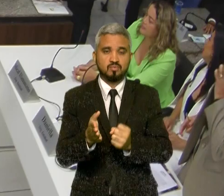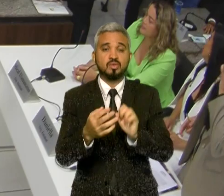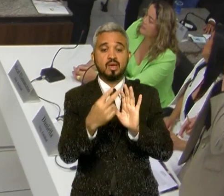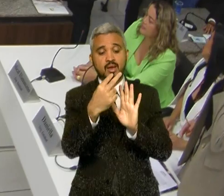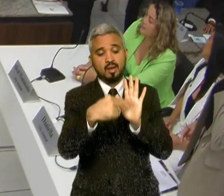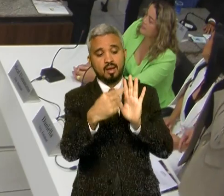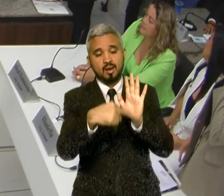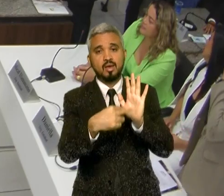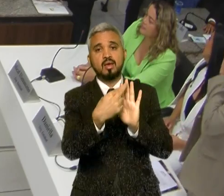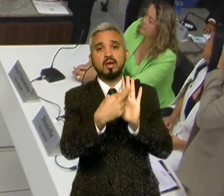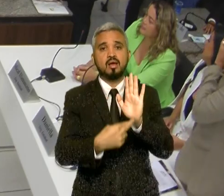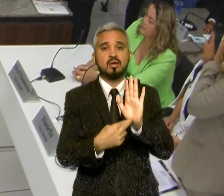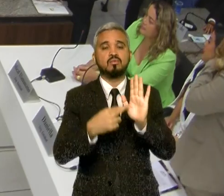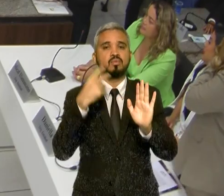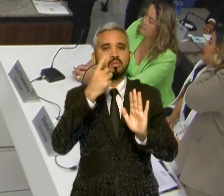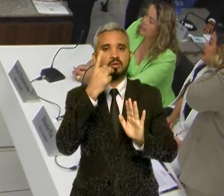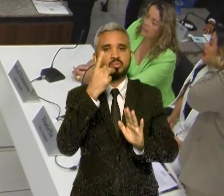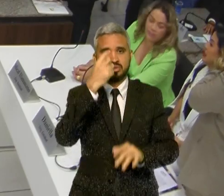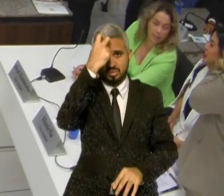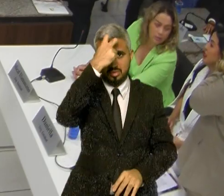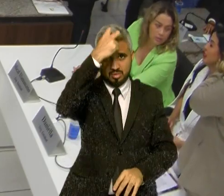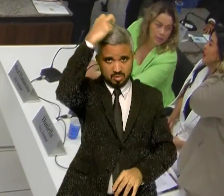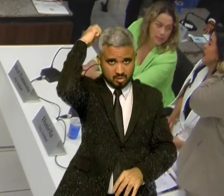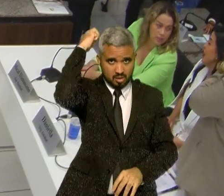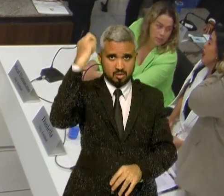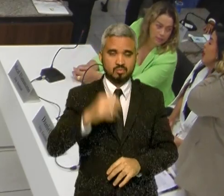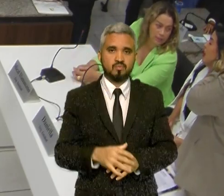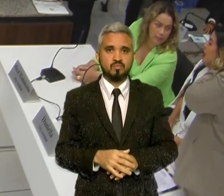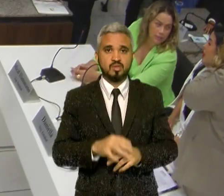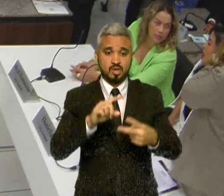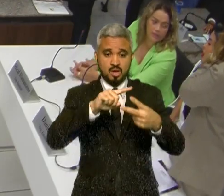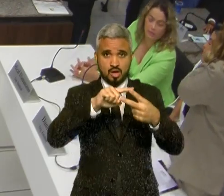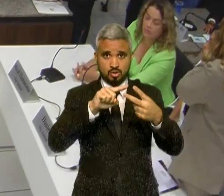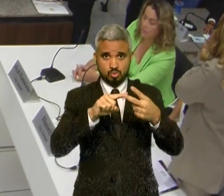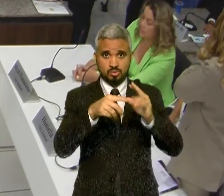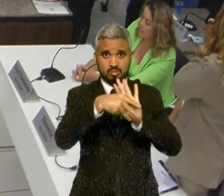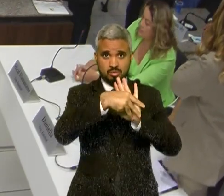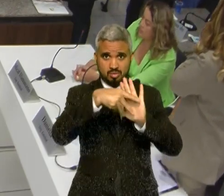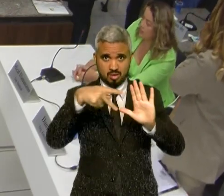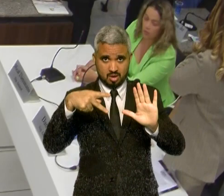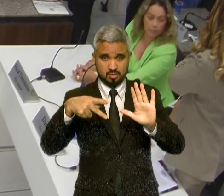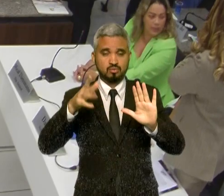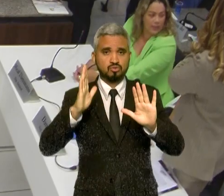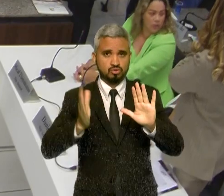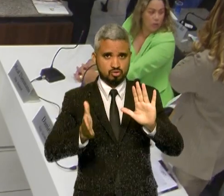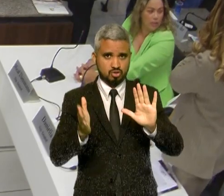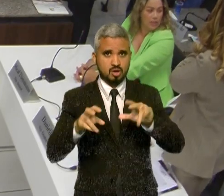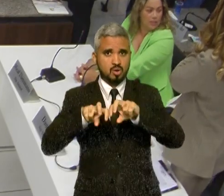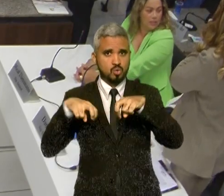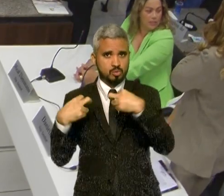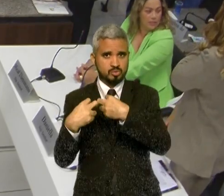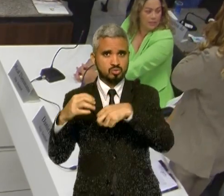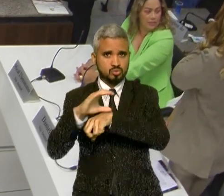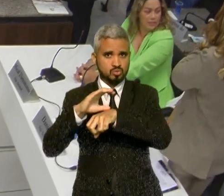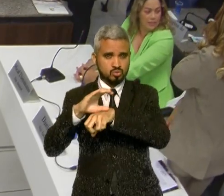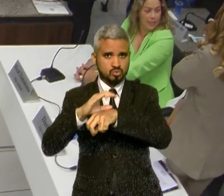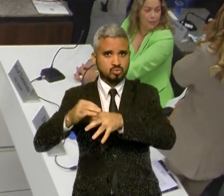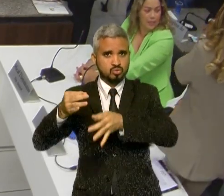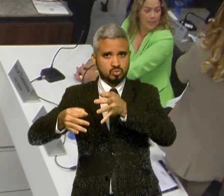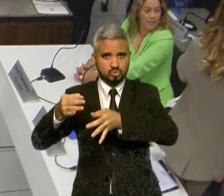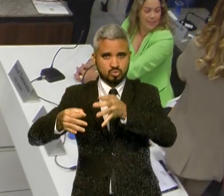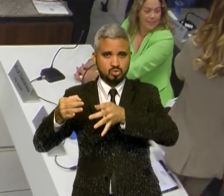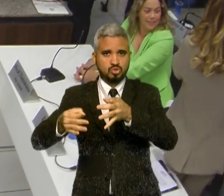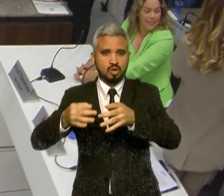deputado Neto Evangelista. Todas as 2 medidas provisórias já têm um parecer favorável, aliás, da Comissão de